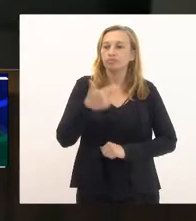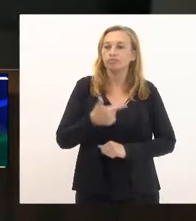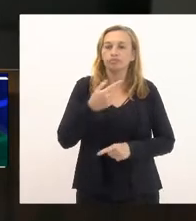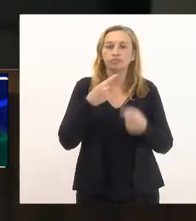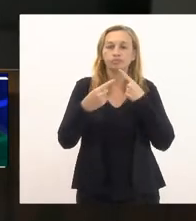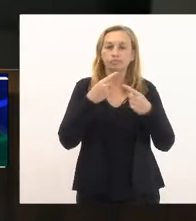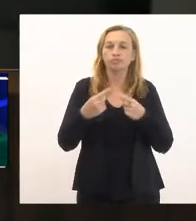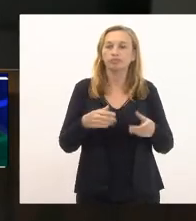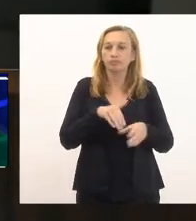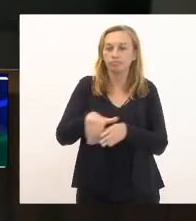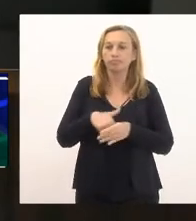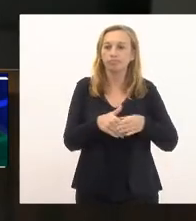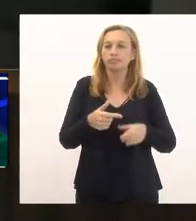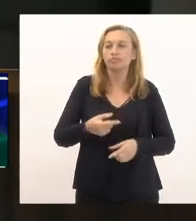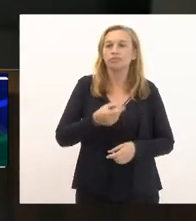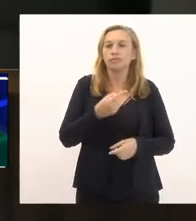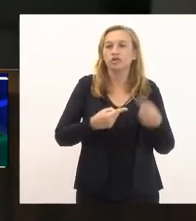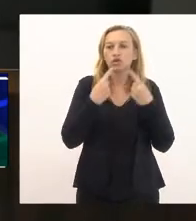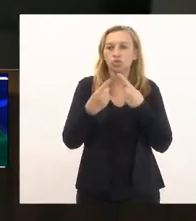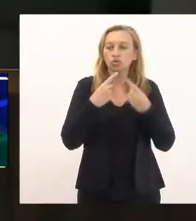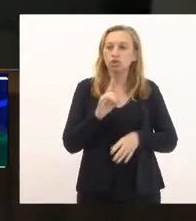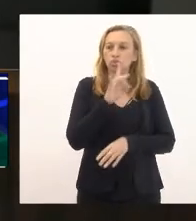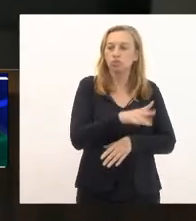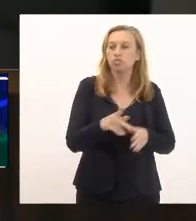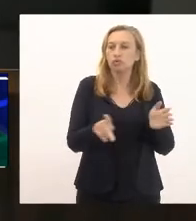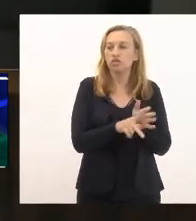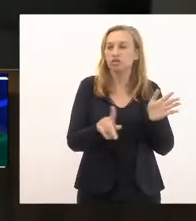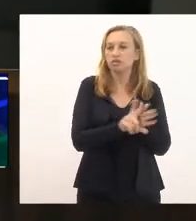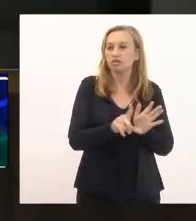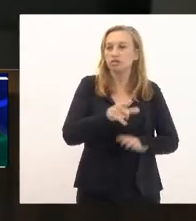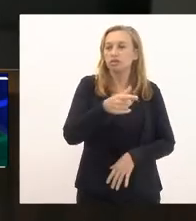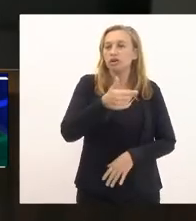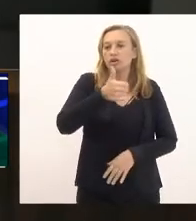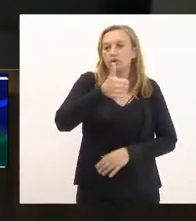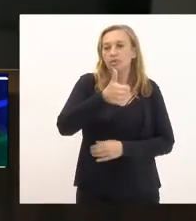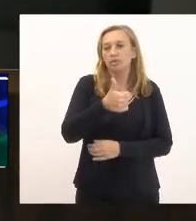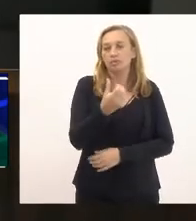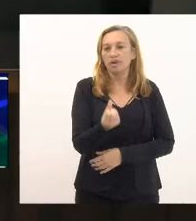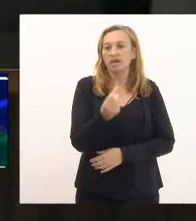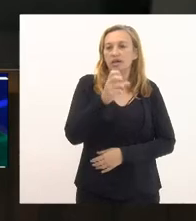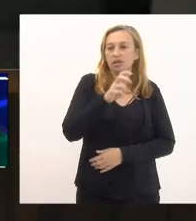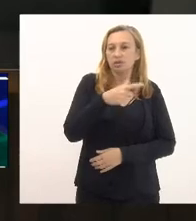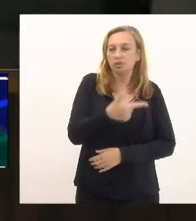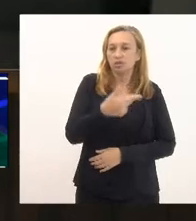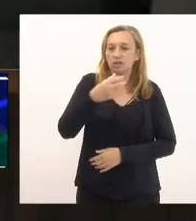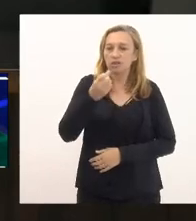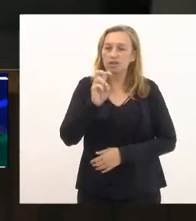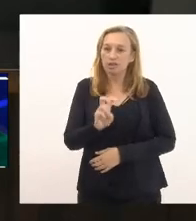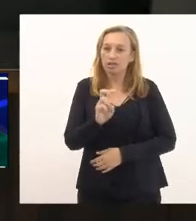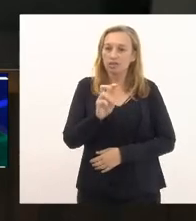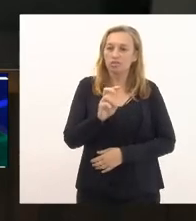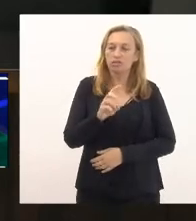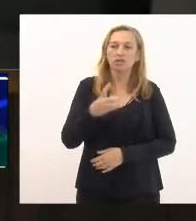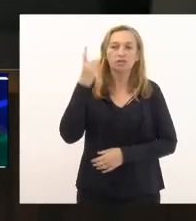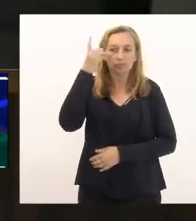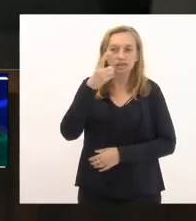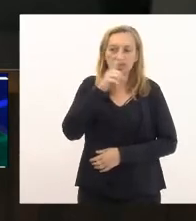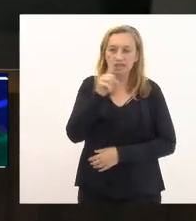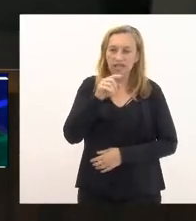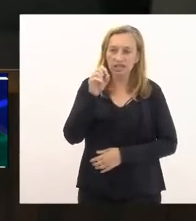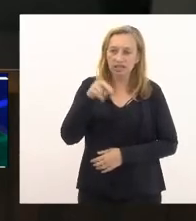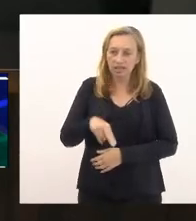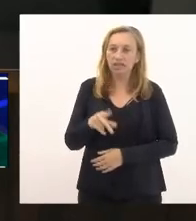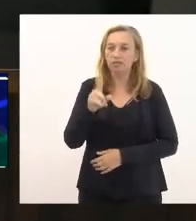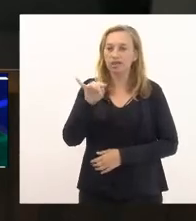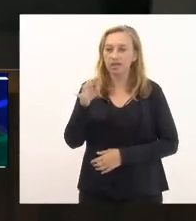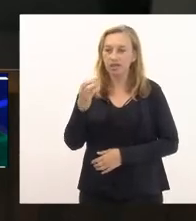discussão. Em votação, em discussão única, projeto de resolução 625 de 18, de autoria dos deputados Zeidan e Marcelo Freixo, que institui no âmbito